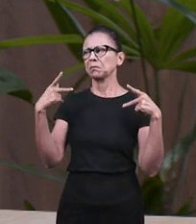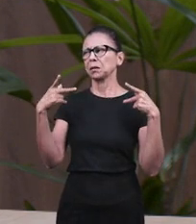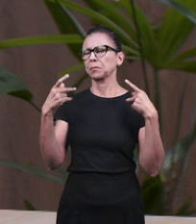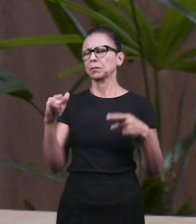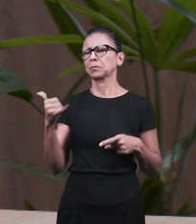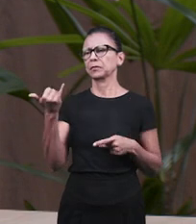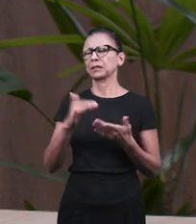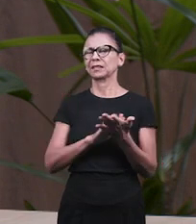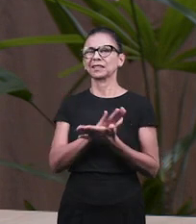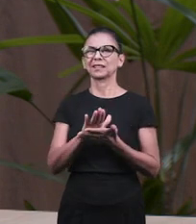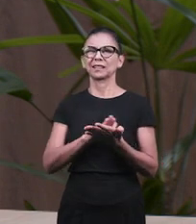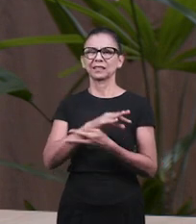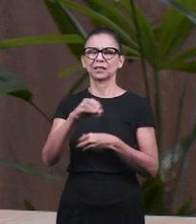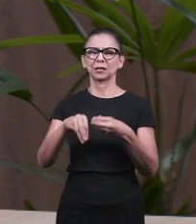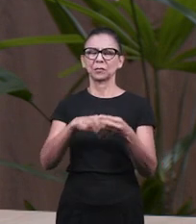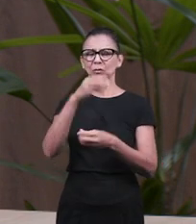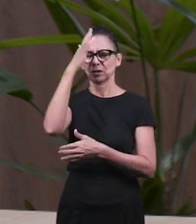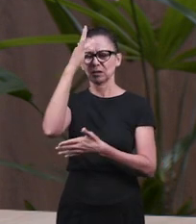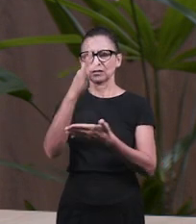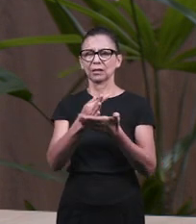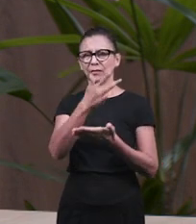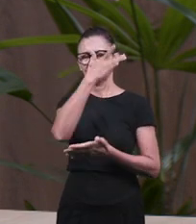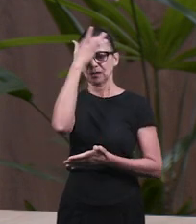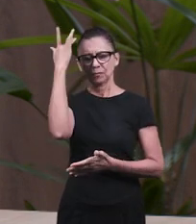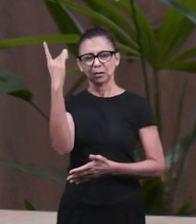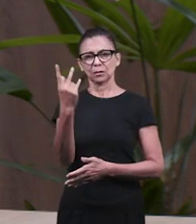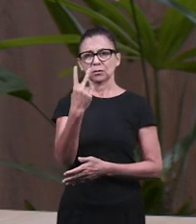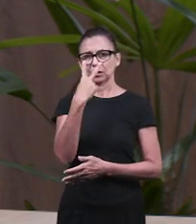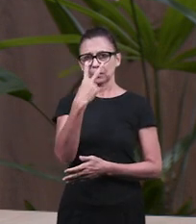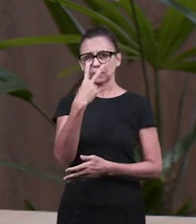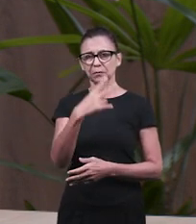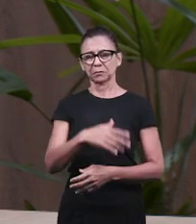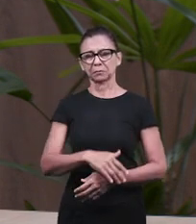aproveitou, porquanto não estava misturada com a fé naqueles que ouviram.